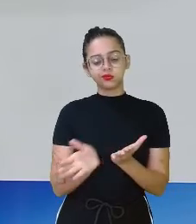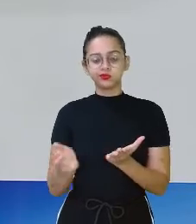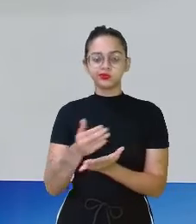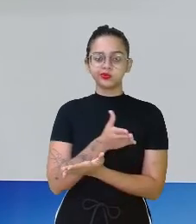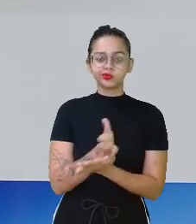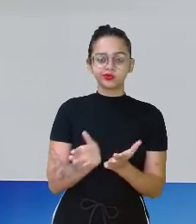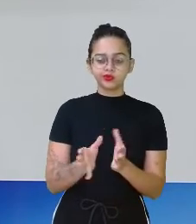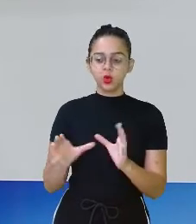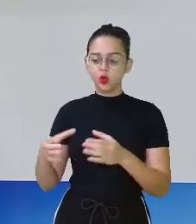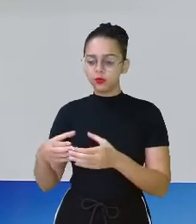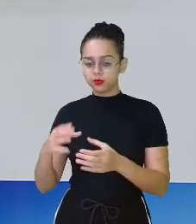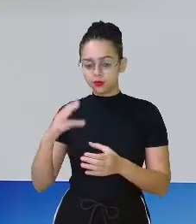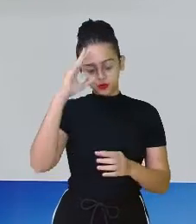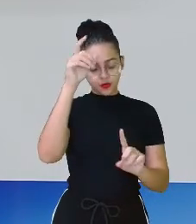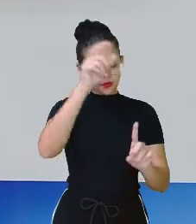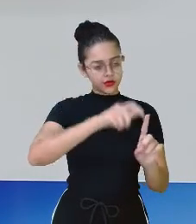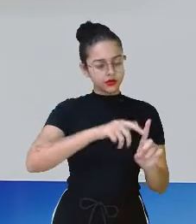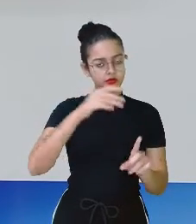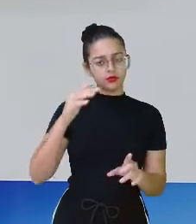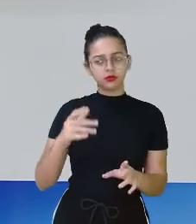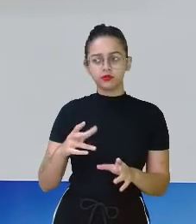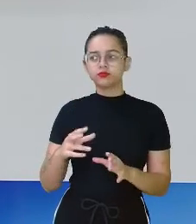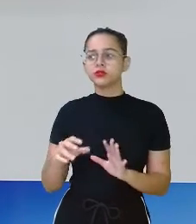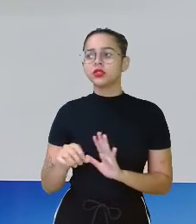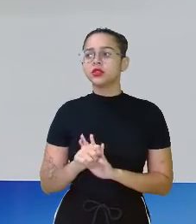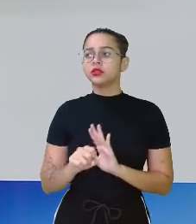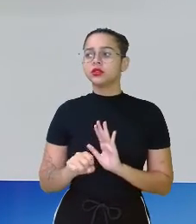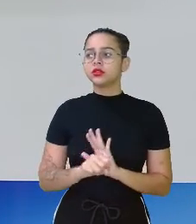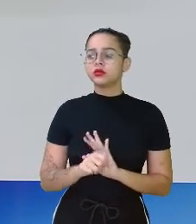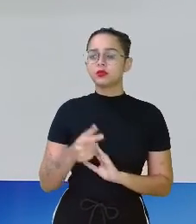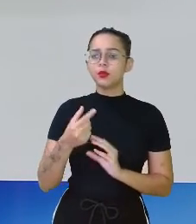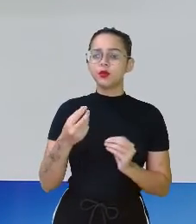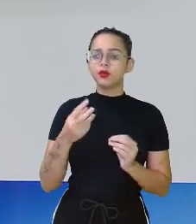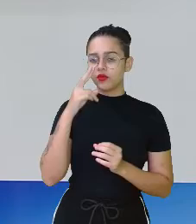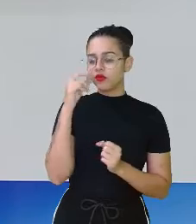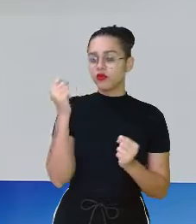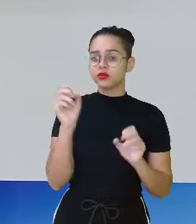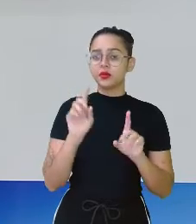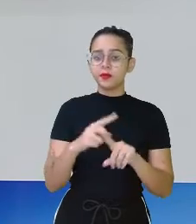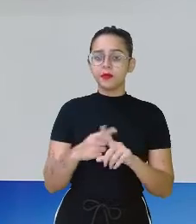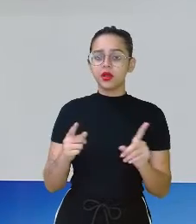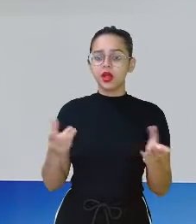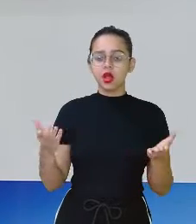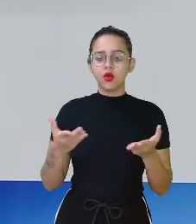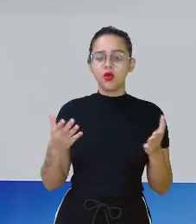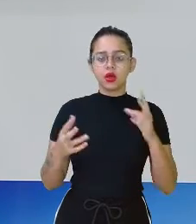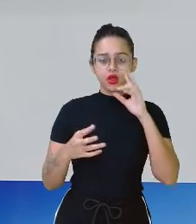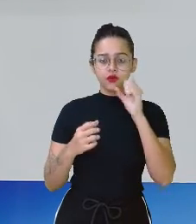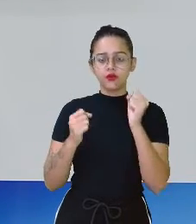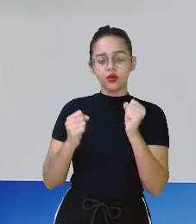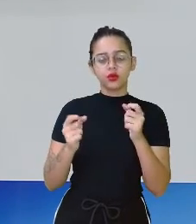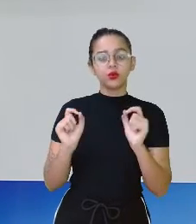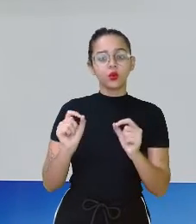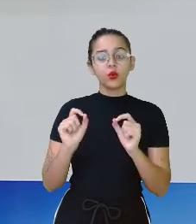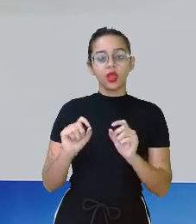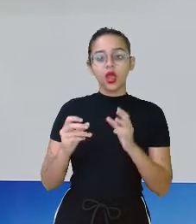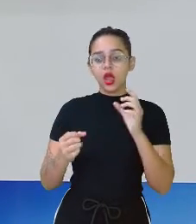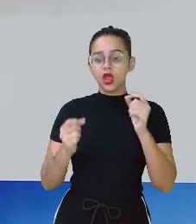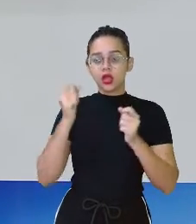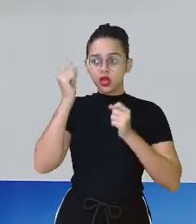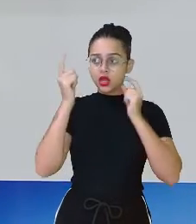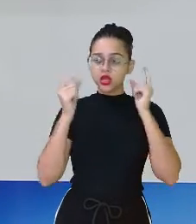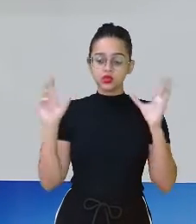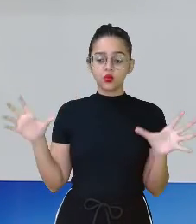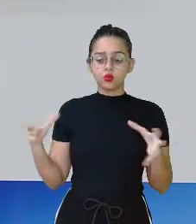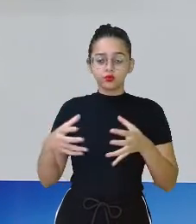século XX, os autores, né, ganharam muita força, depois, agora, o que está mais forte é a criação coletiva. São